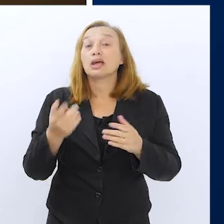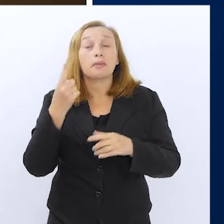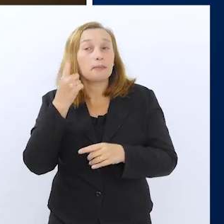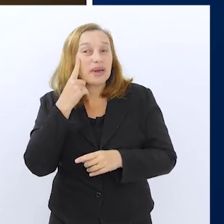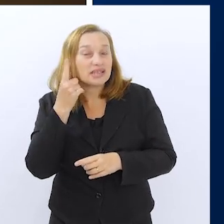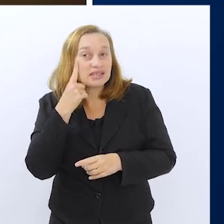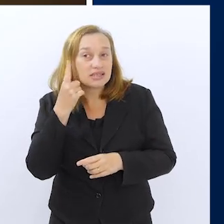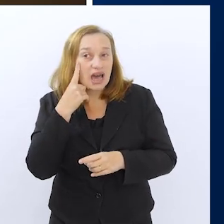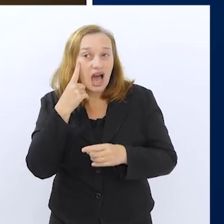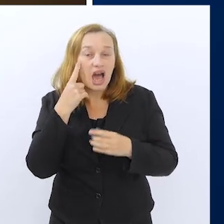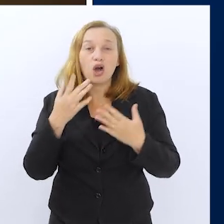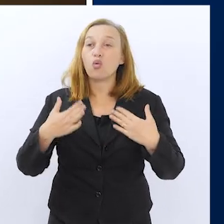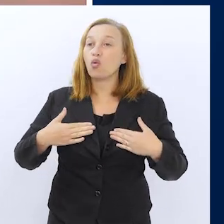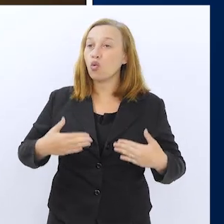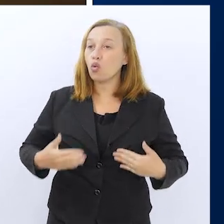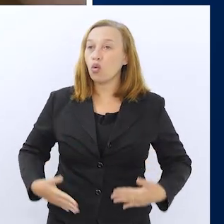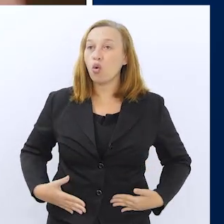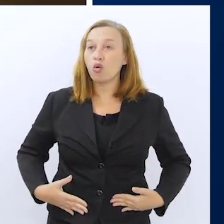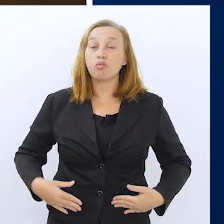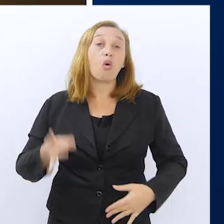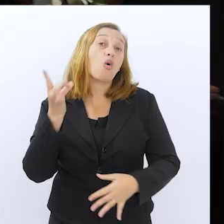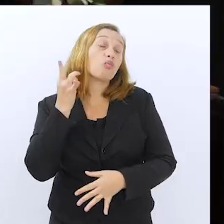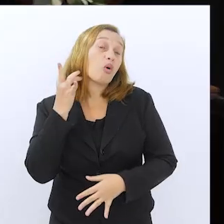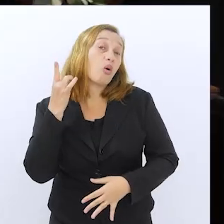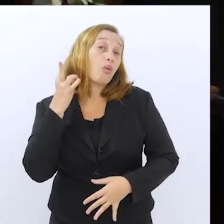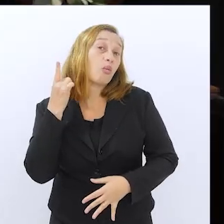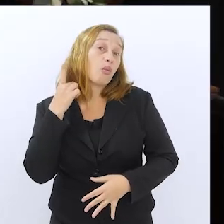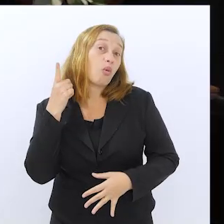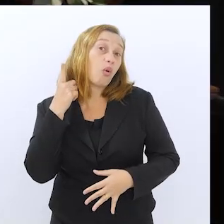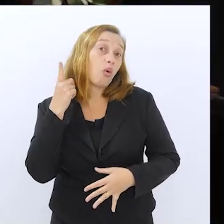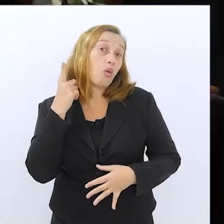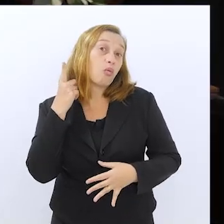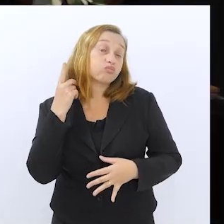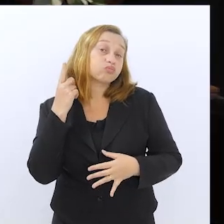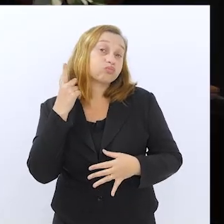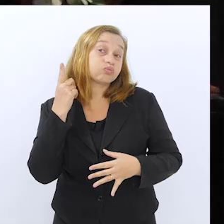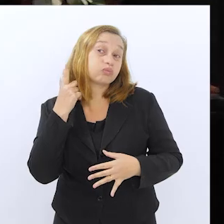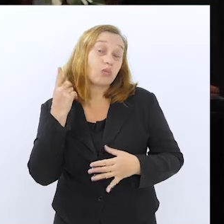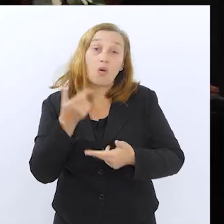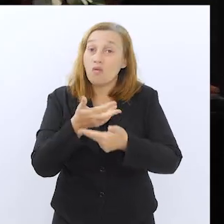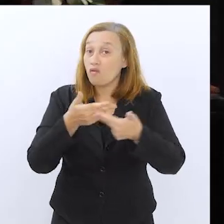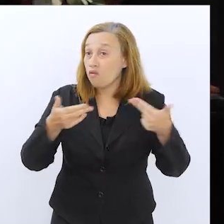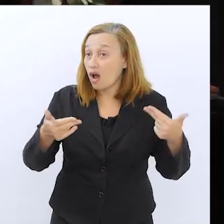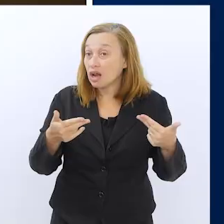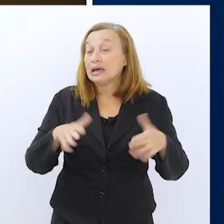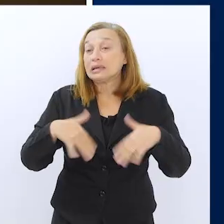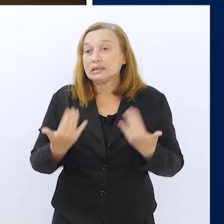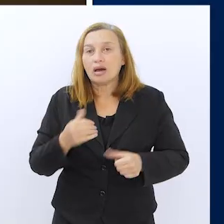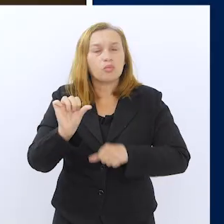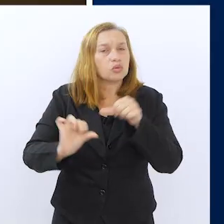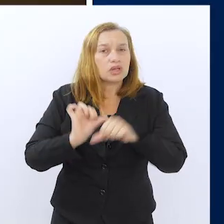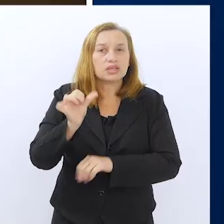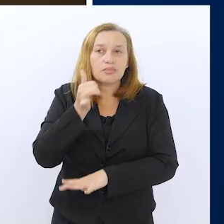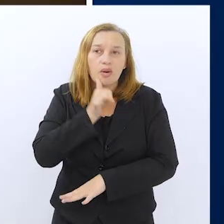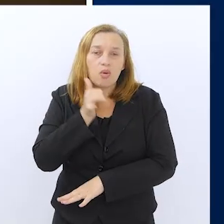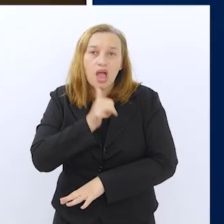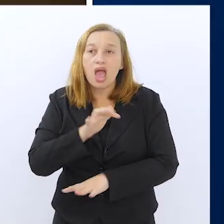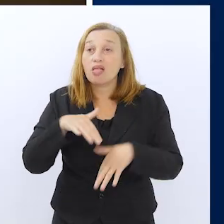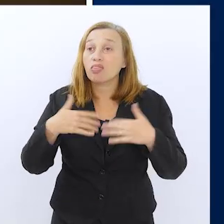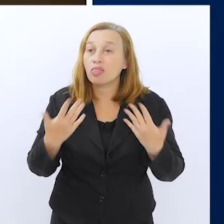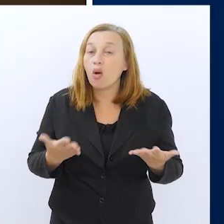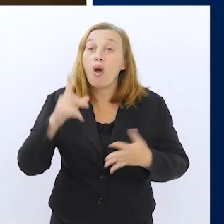no pós-parto, seu corpo vai estar cheio de hormônios. Então, assim, é muita mudança para a mulher.